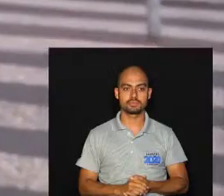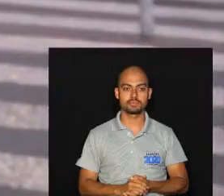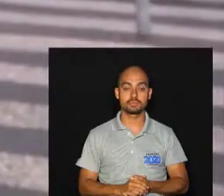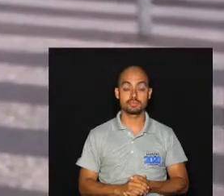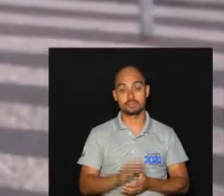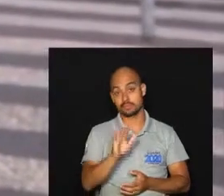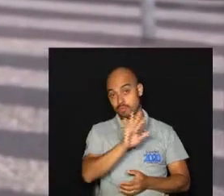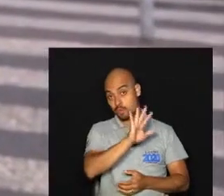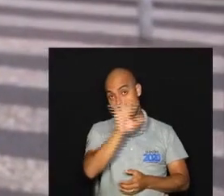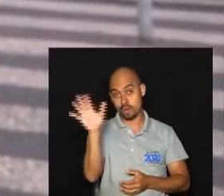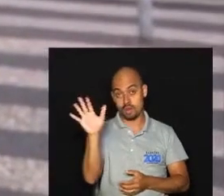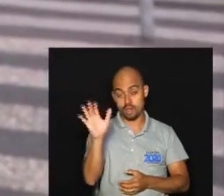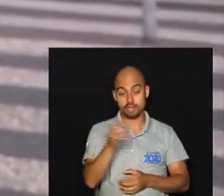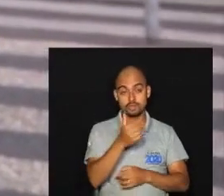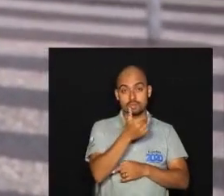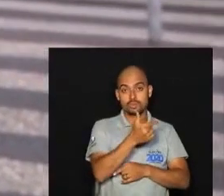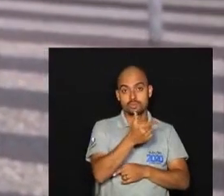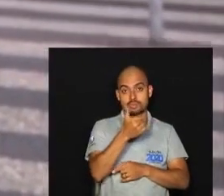lá, as